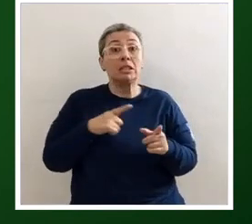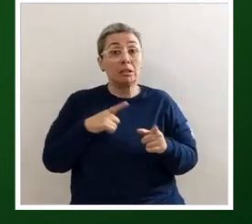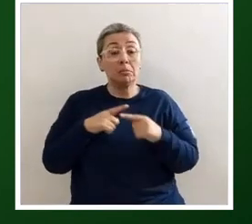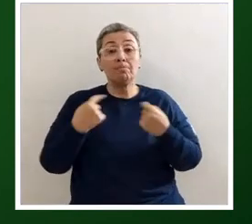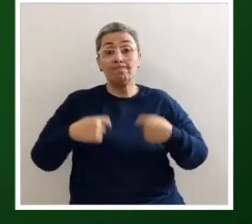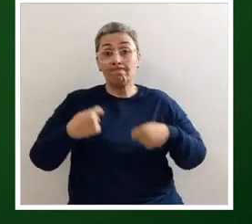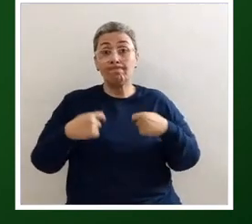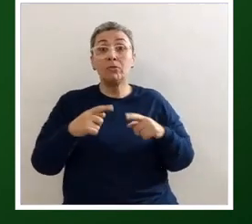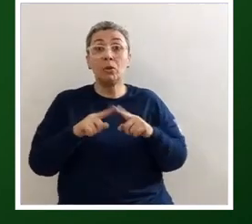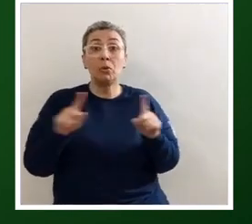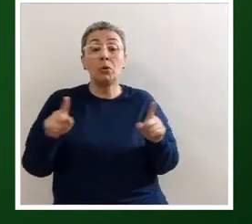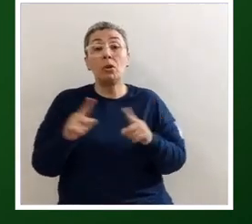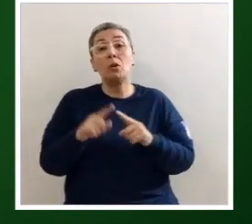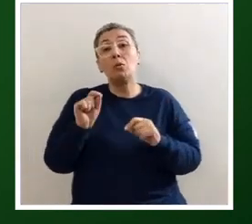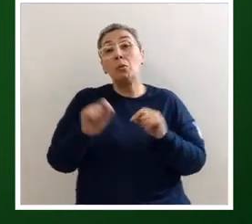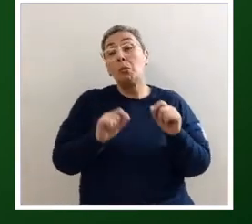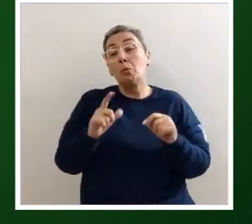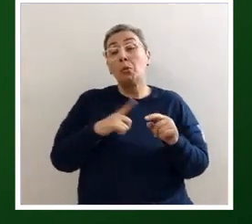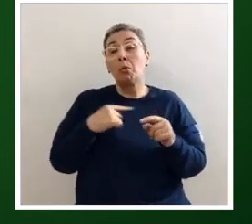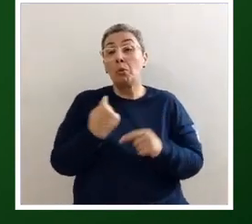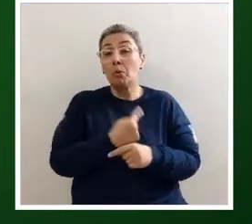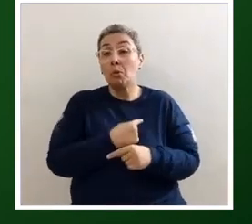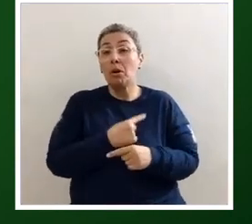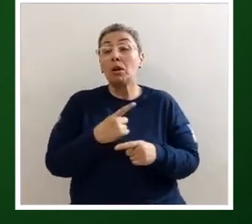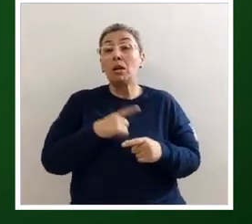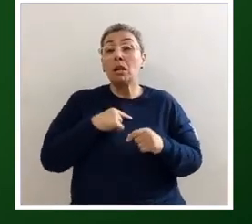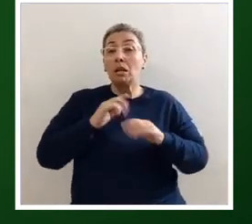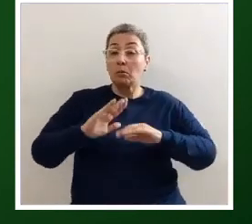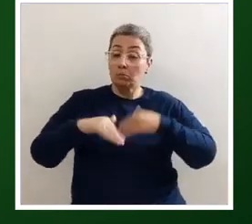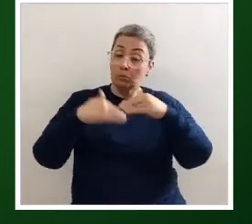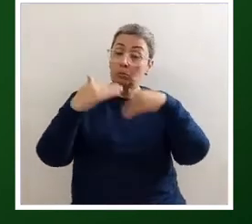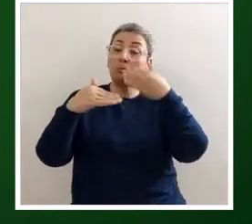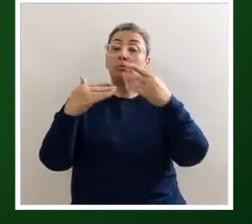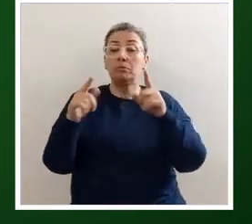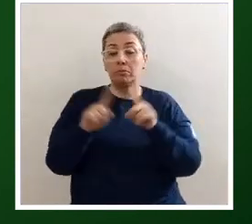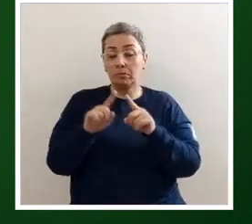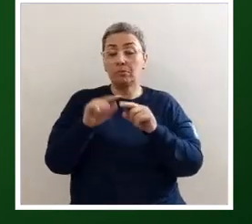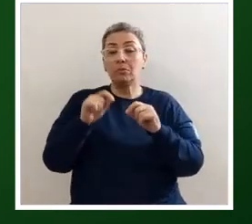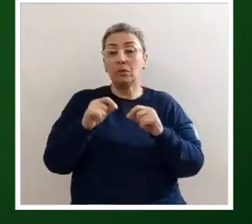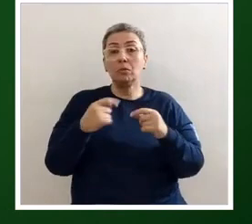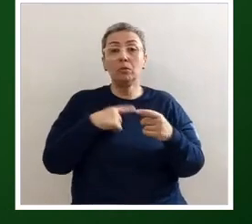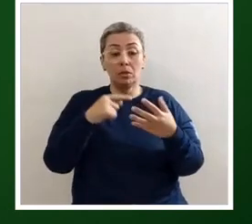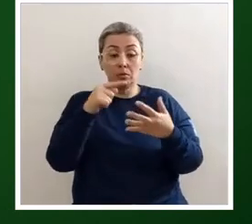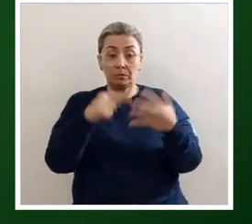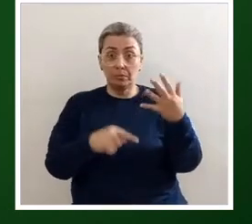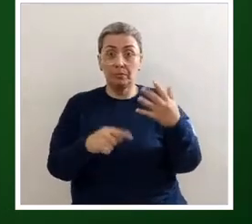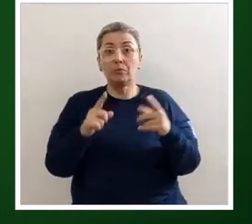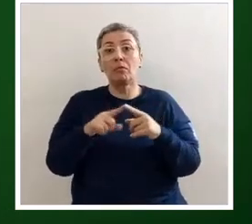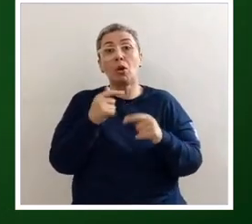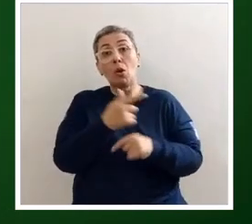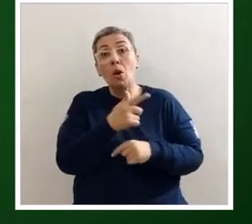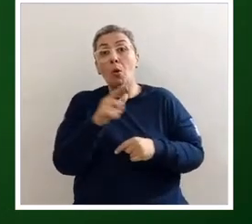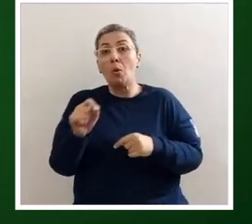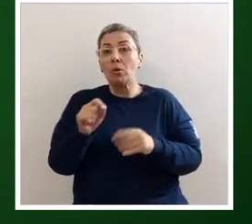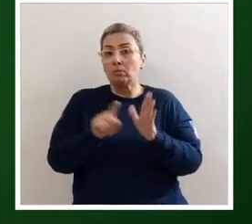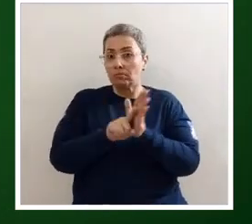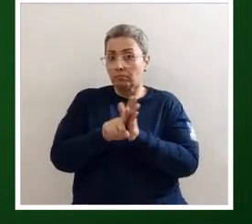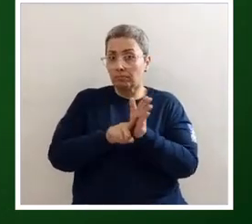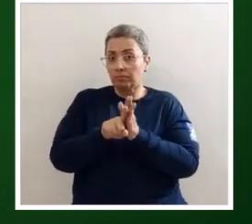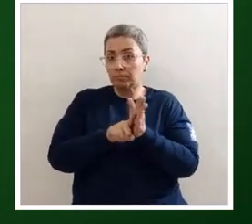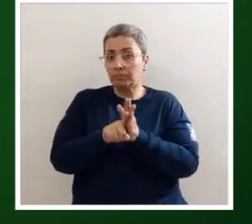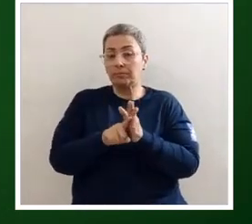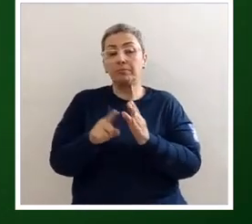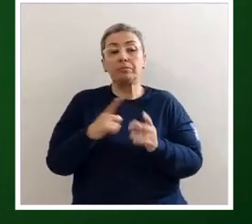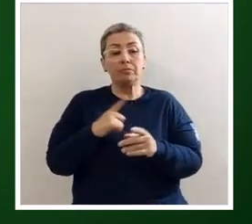então nós estamos progredindo nesta questão a outra pesquisa que nós